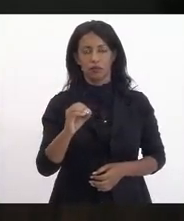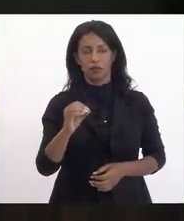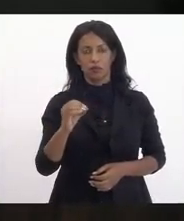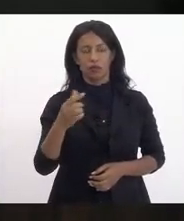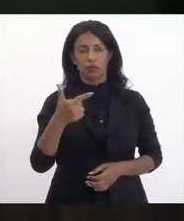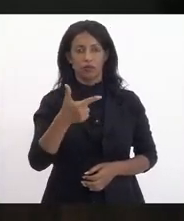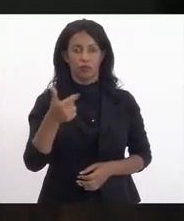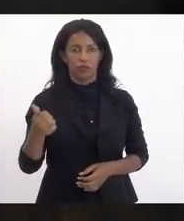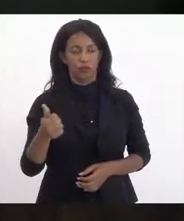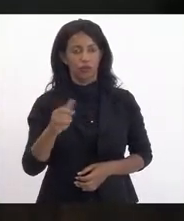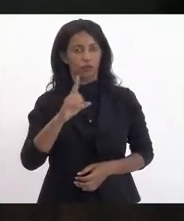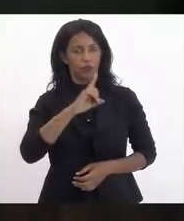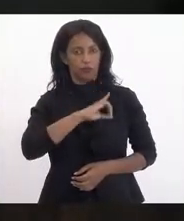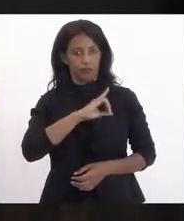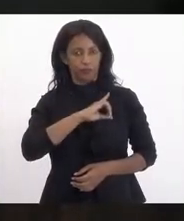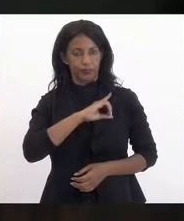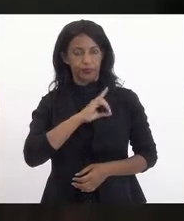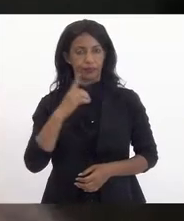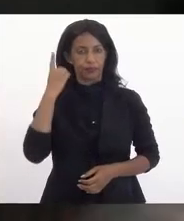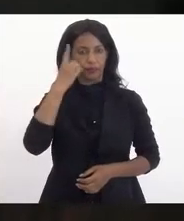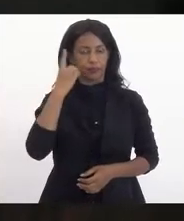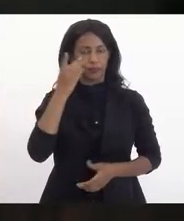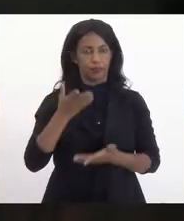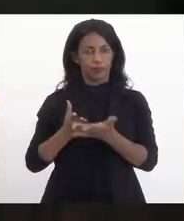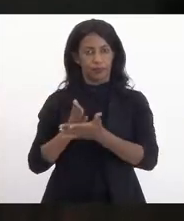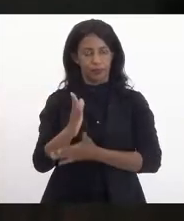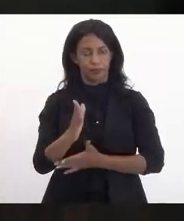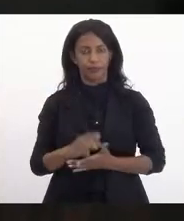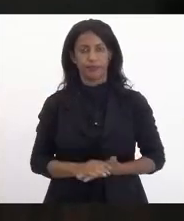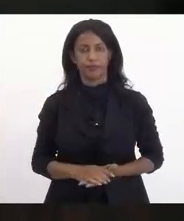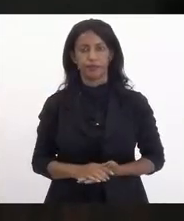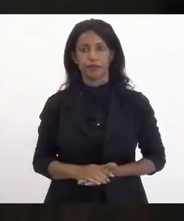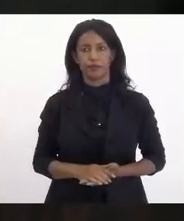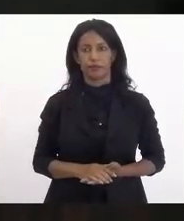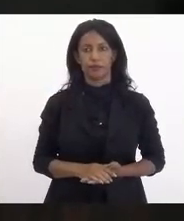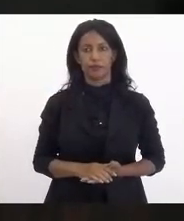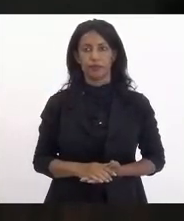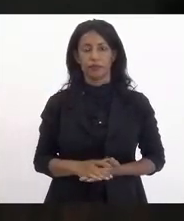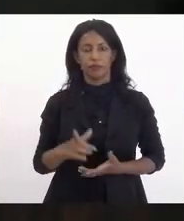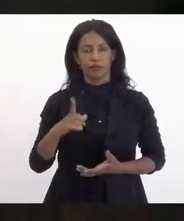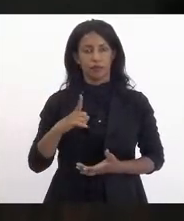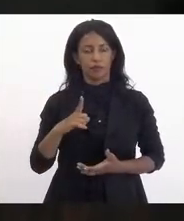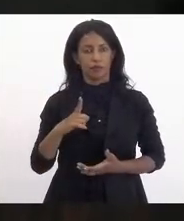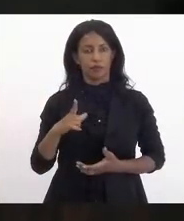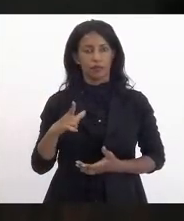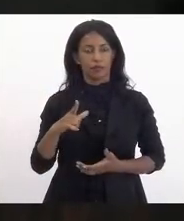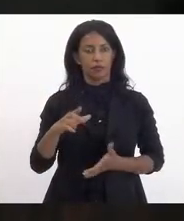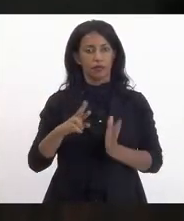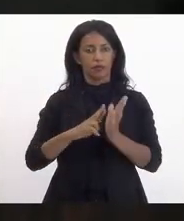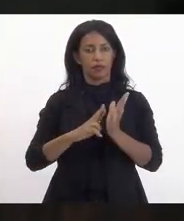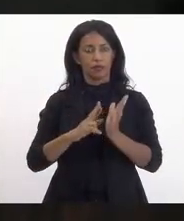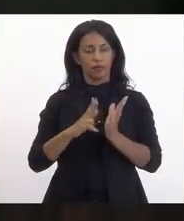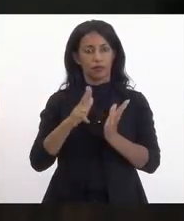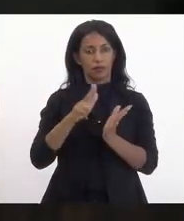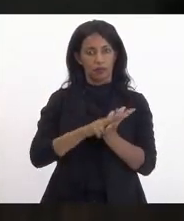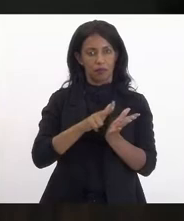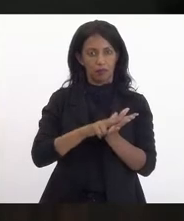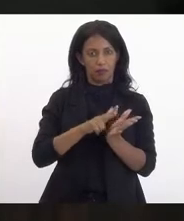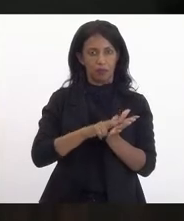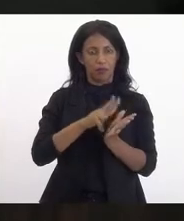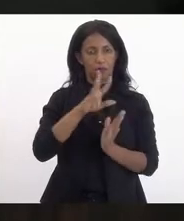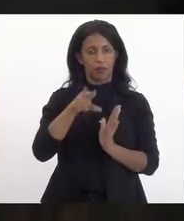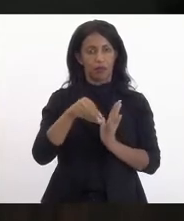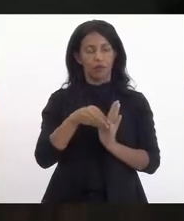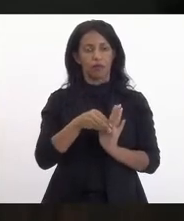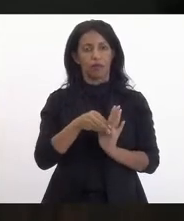4.400/2021 da deputada Marta Rocha. Senhores que aprovam, permaneçam como estão, aprovado. Há sobre a mesa ainda requerimento de inclusão na ordem do dia